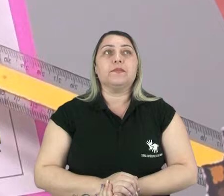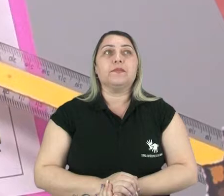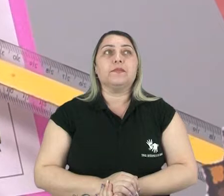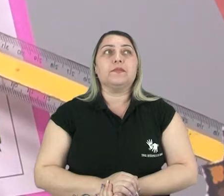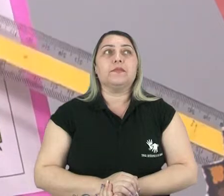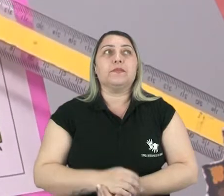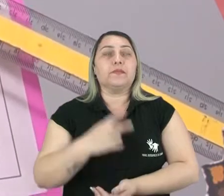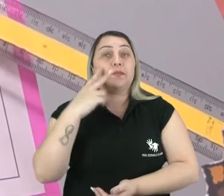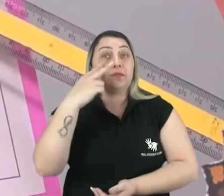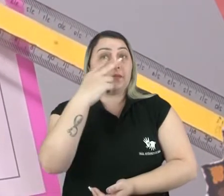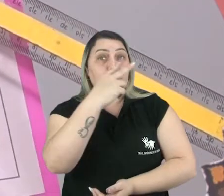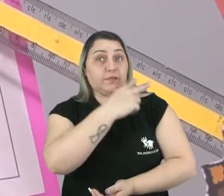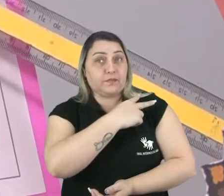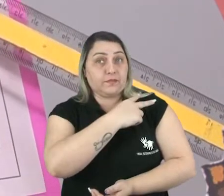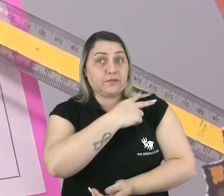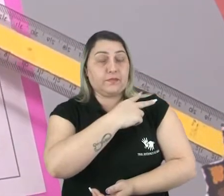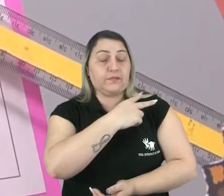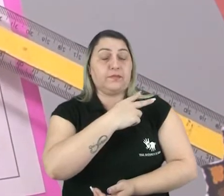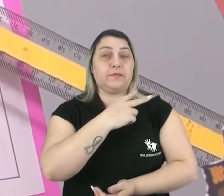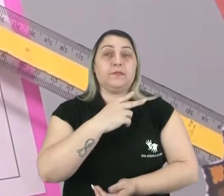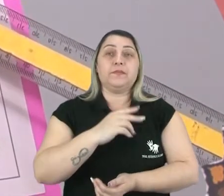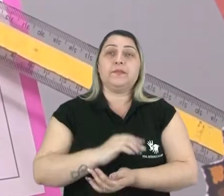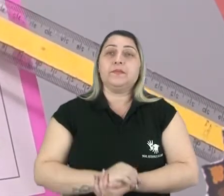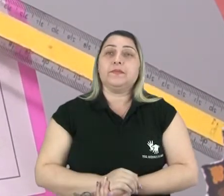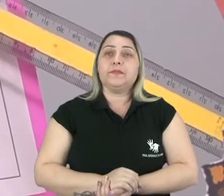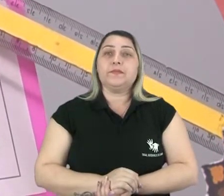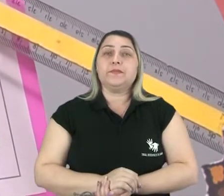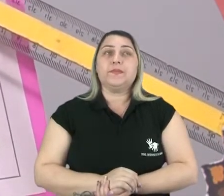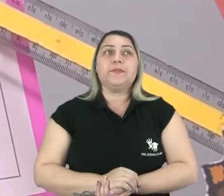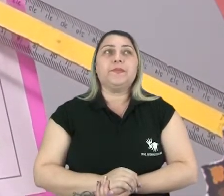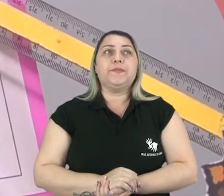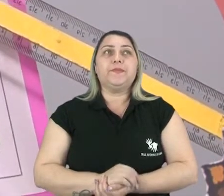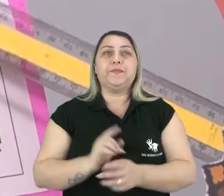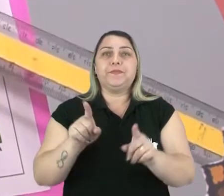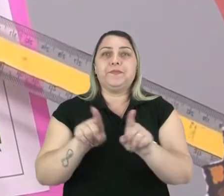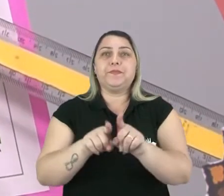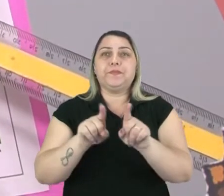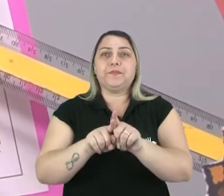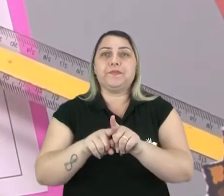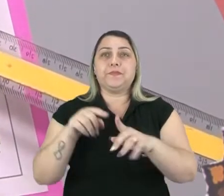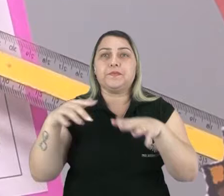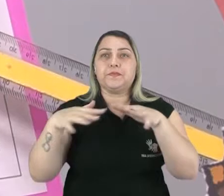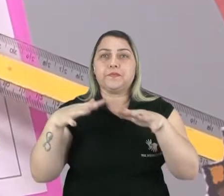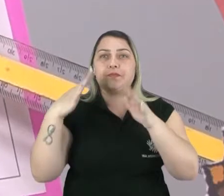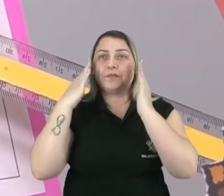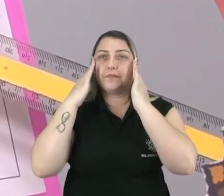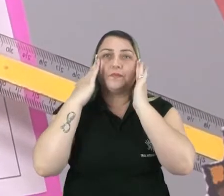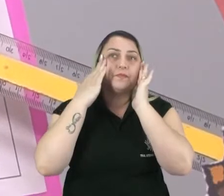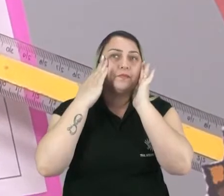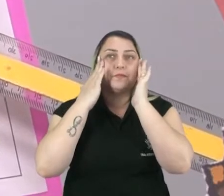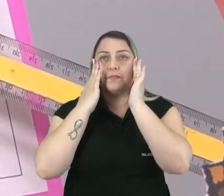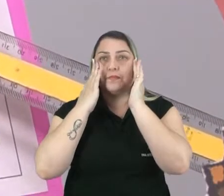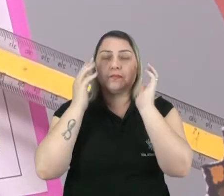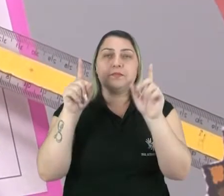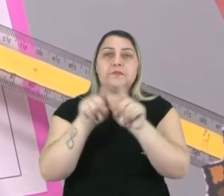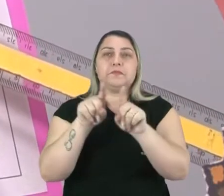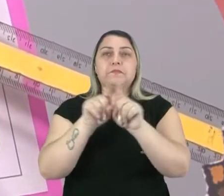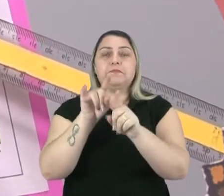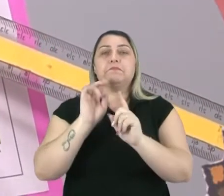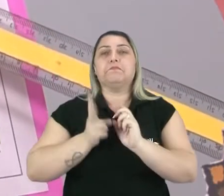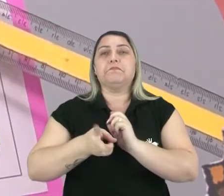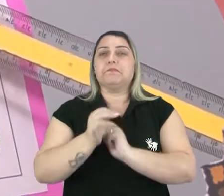que ele está olhando para trás. Olha o movimento aqui da cabeça também. E ele continua o quê?